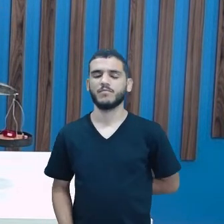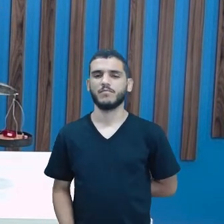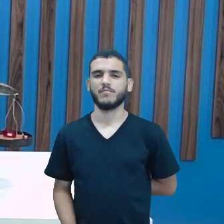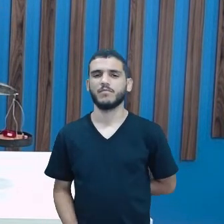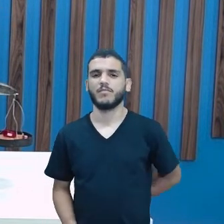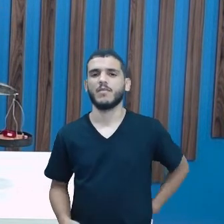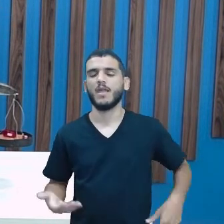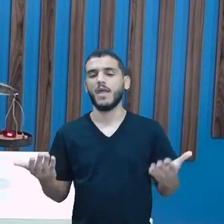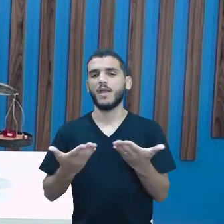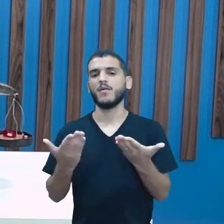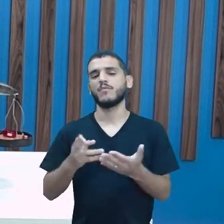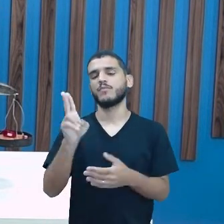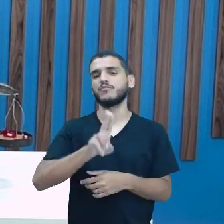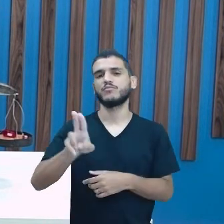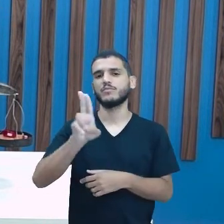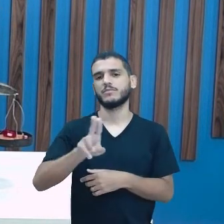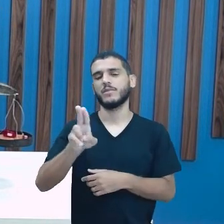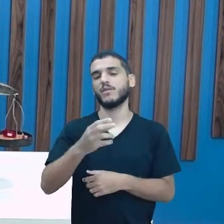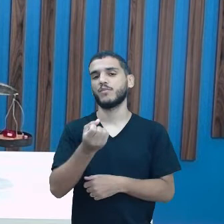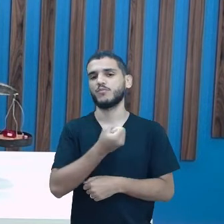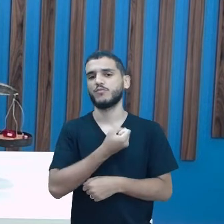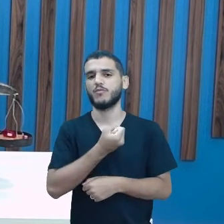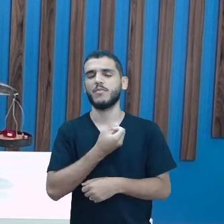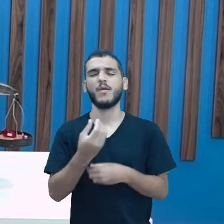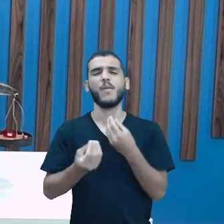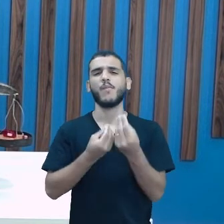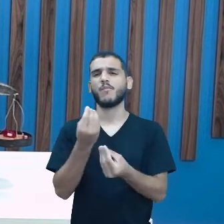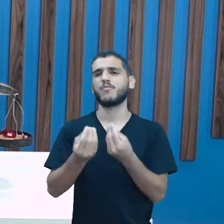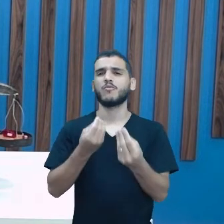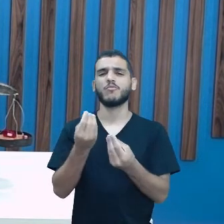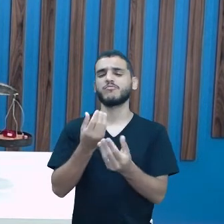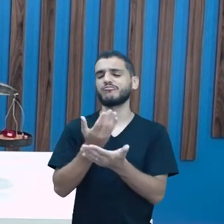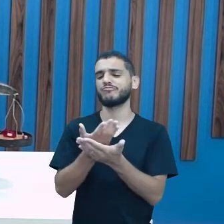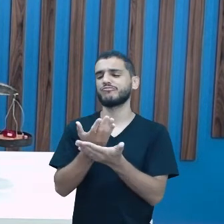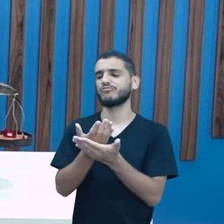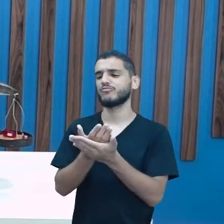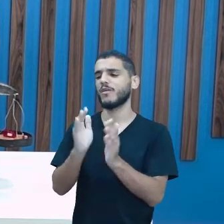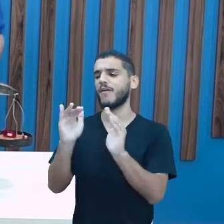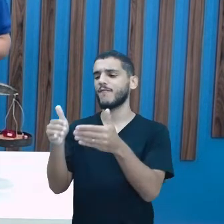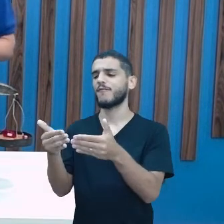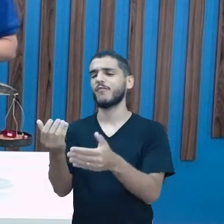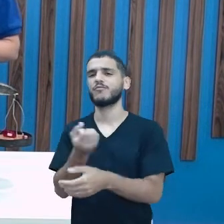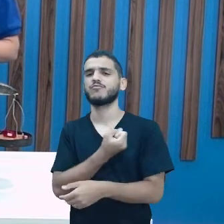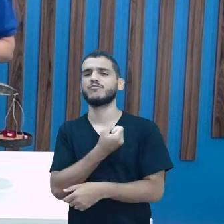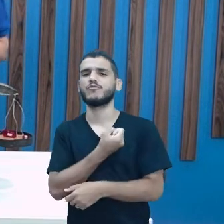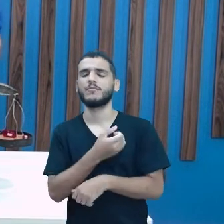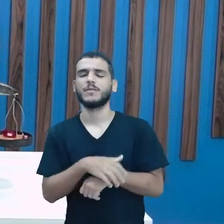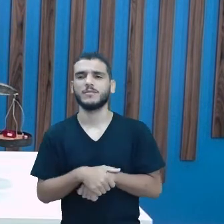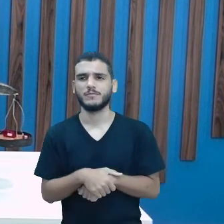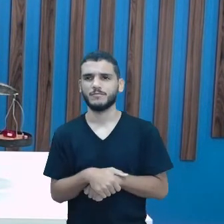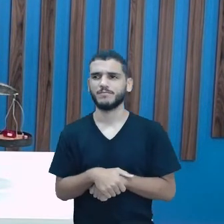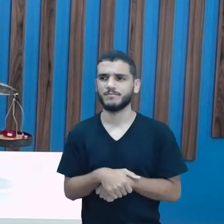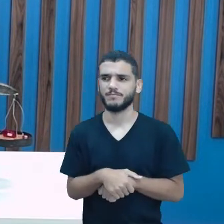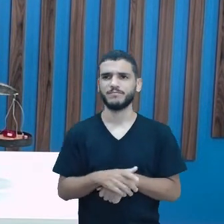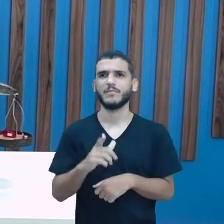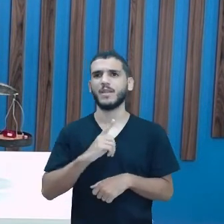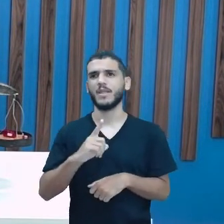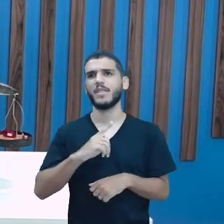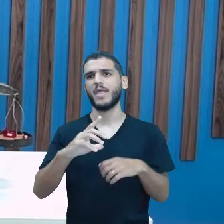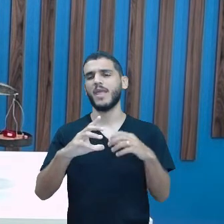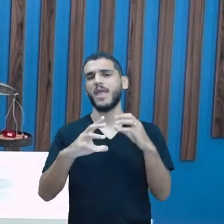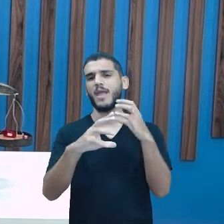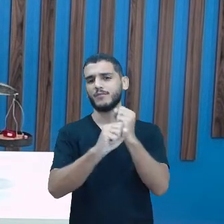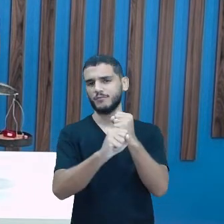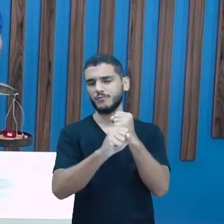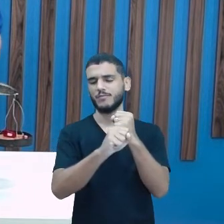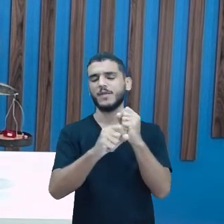números, como é que essa relação de igualdade é vista nos números? Preste atenção. Eu tenho aqui uma adição. 4